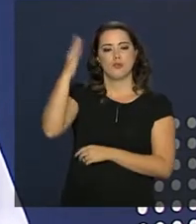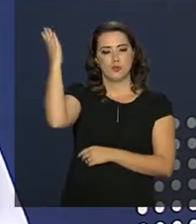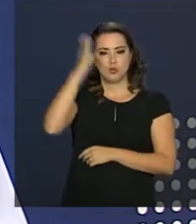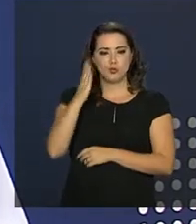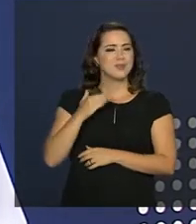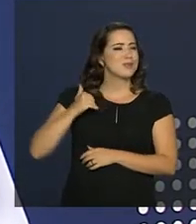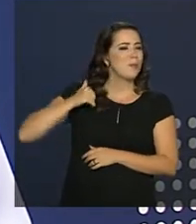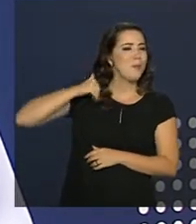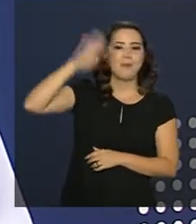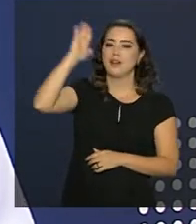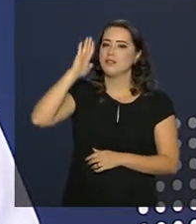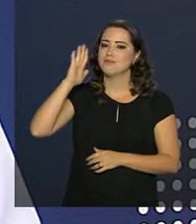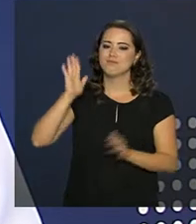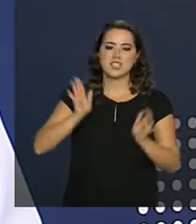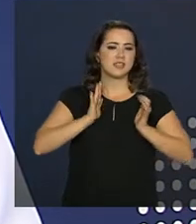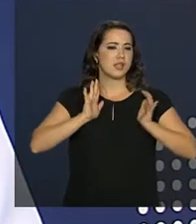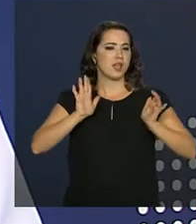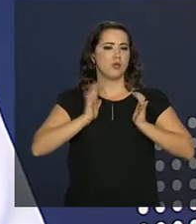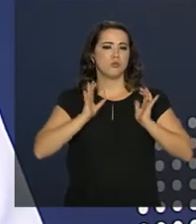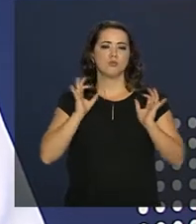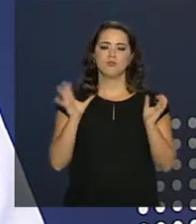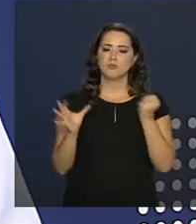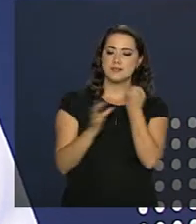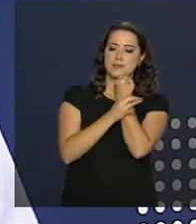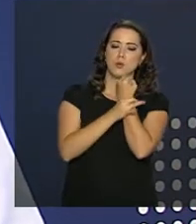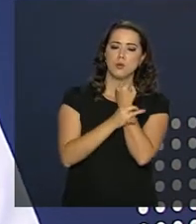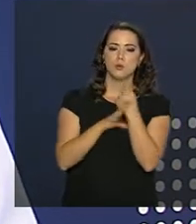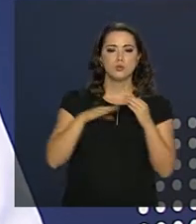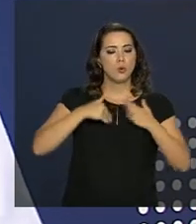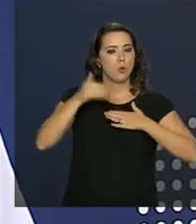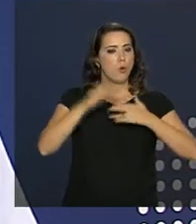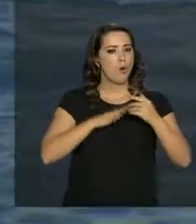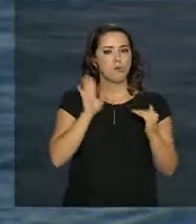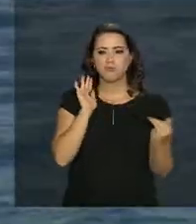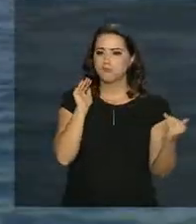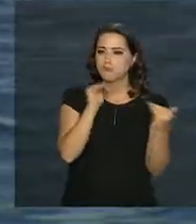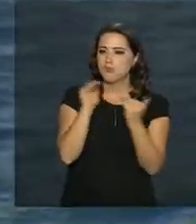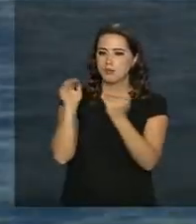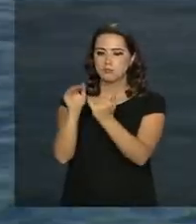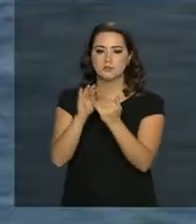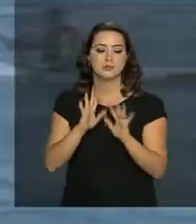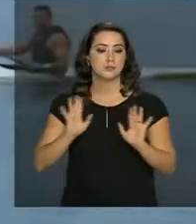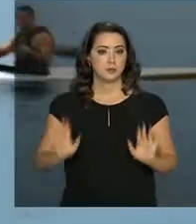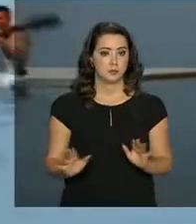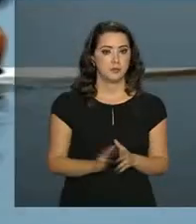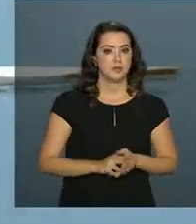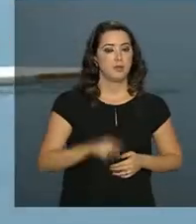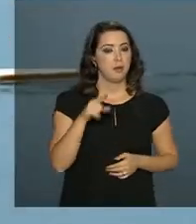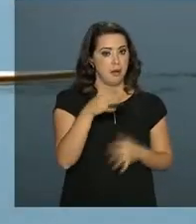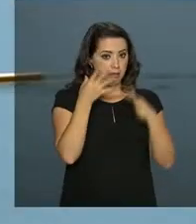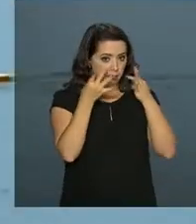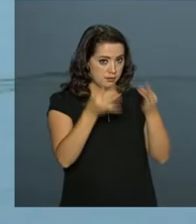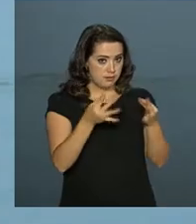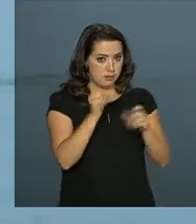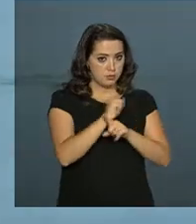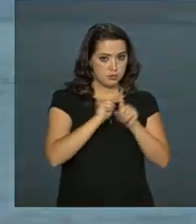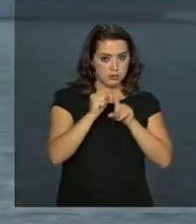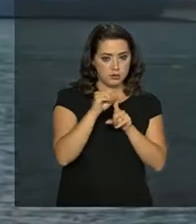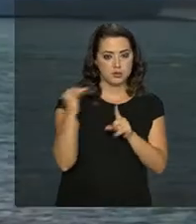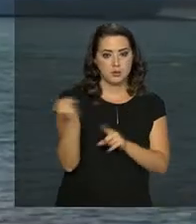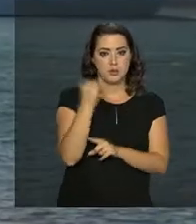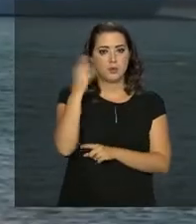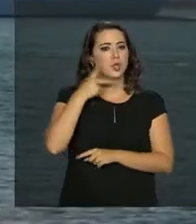será ainda mais próspero e mais seguro sob qualquer ponto de vista. Para despertar a atenção da sociedade sobre a